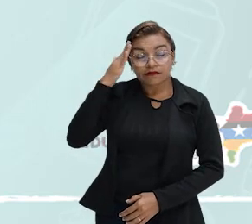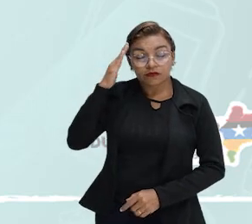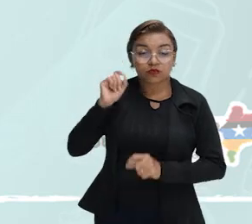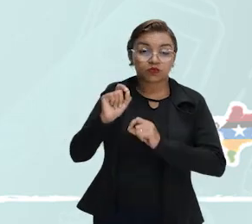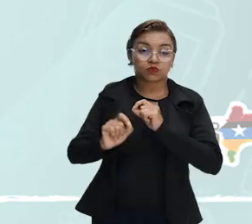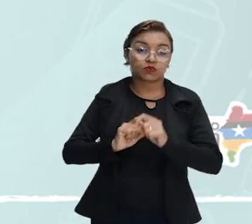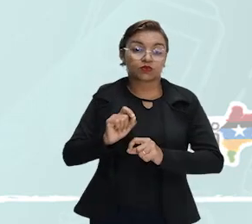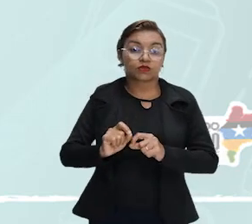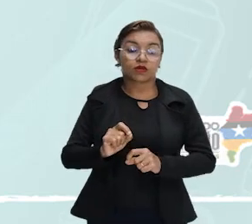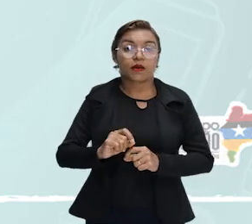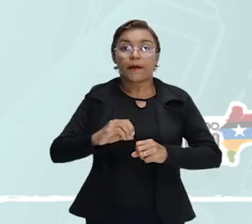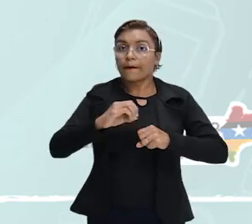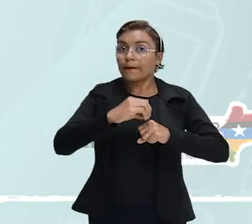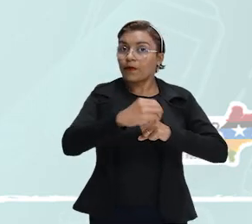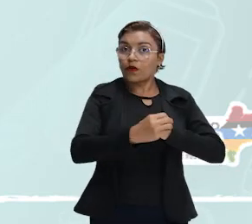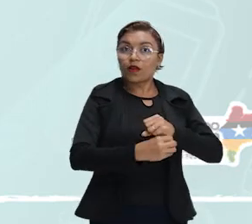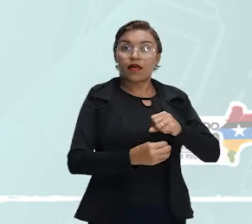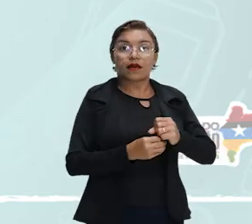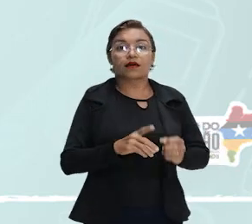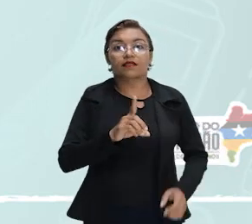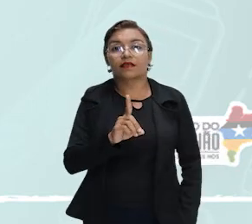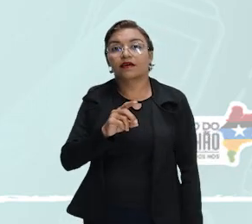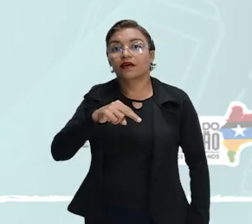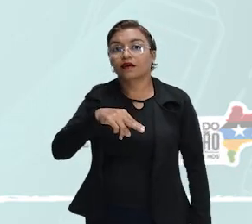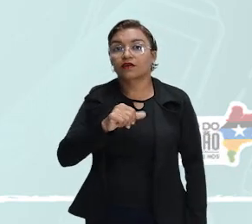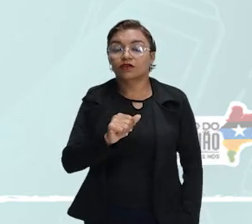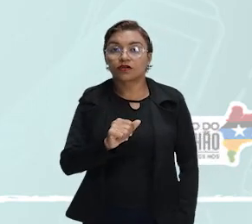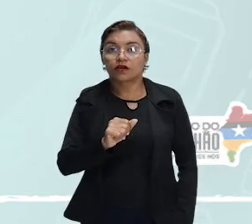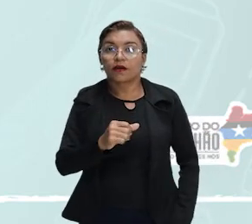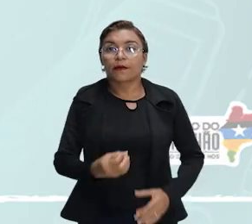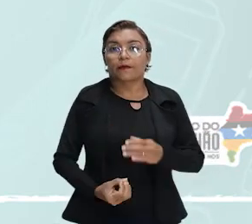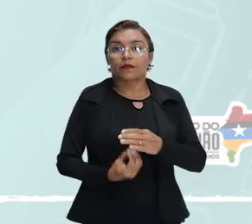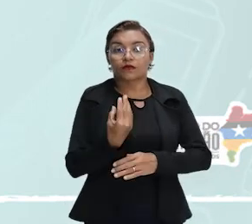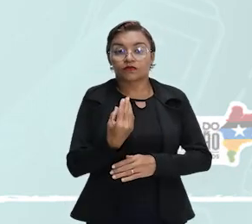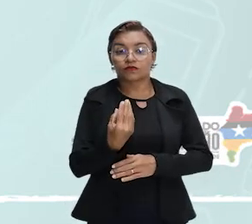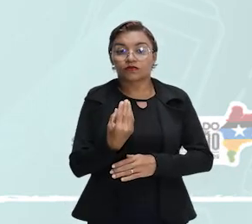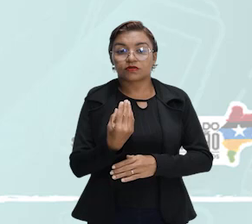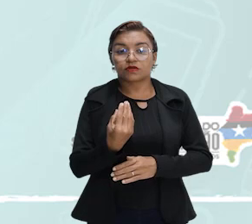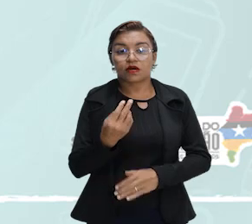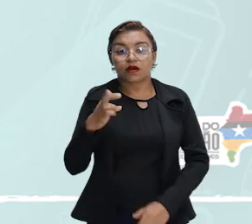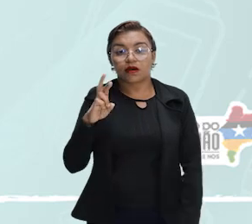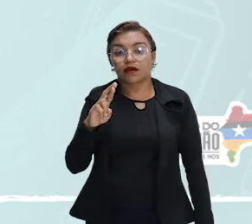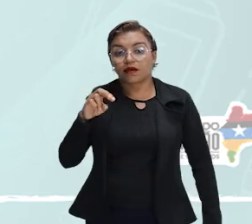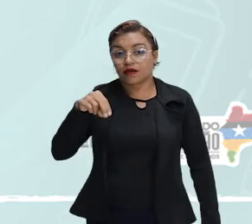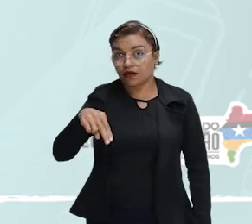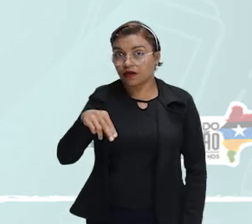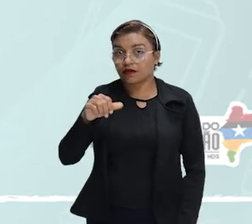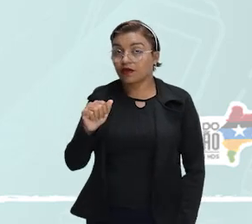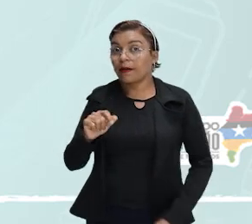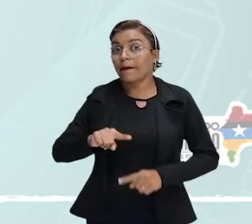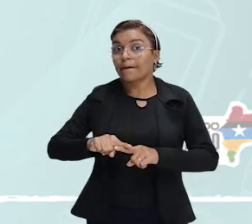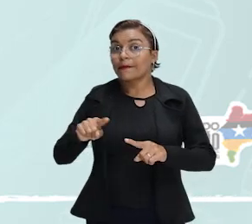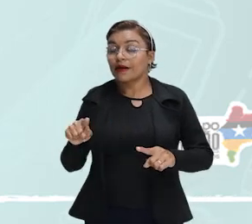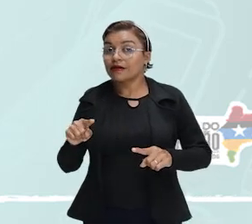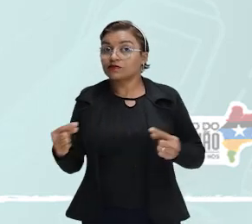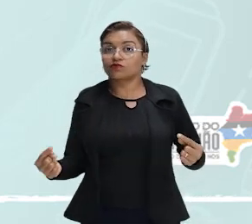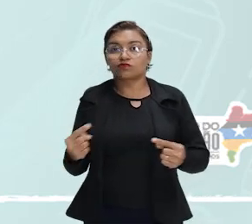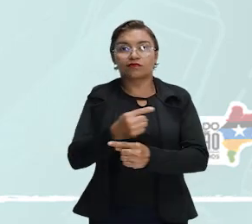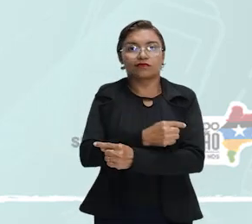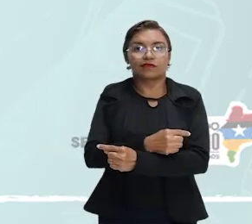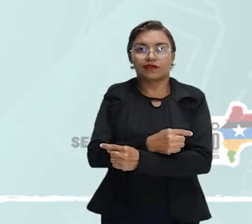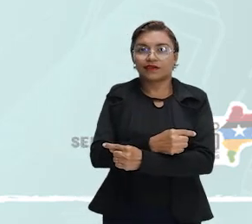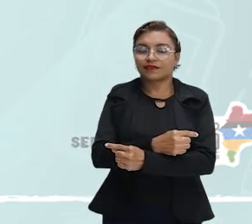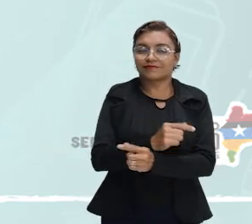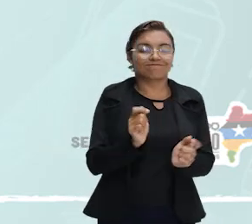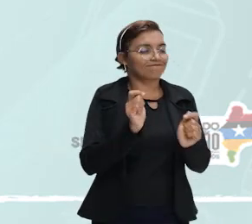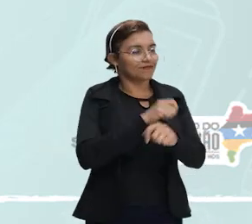que uma molécula de DNA era capaz de produzir uma molécula de RNA, mas o mecanismo inverso não